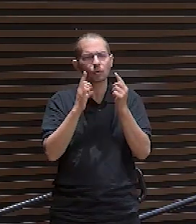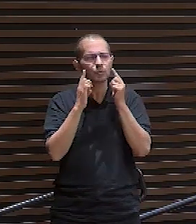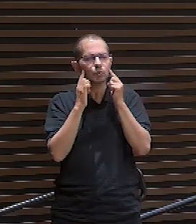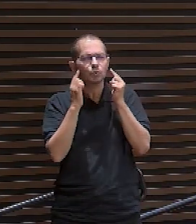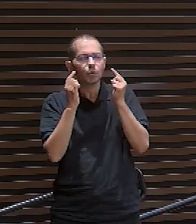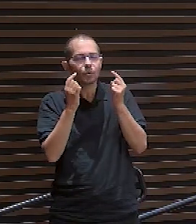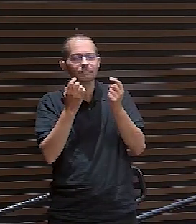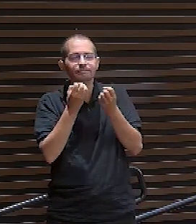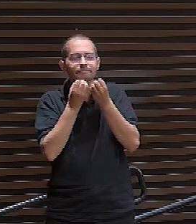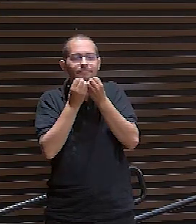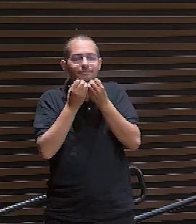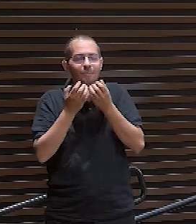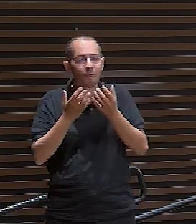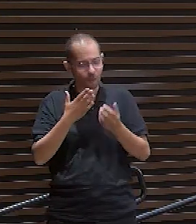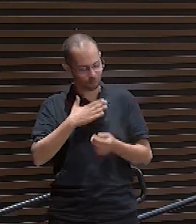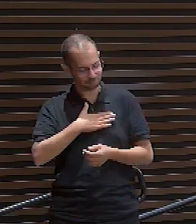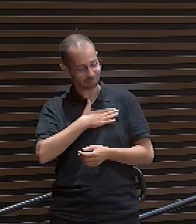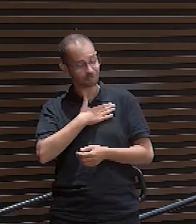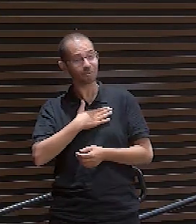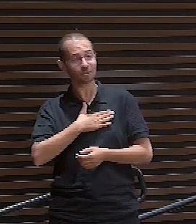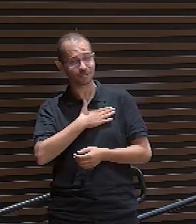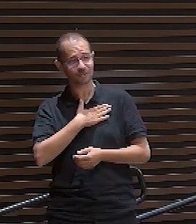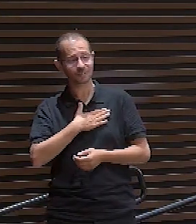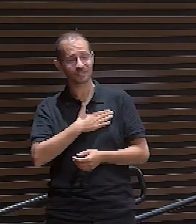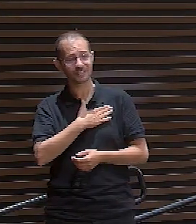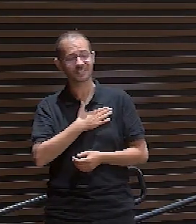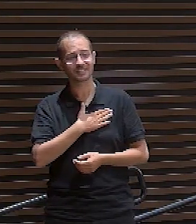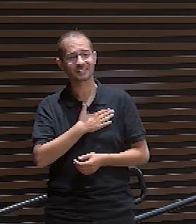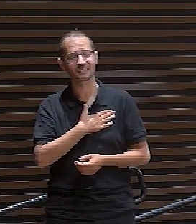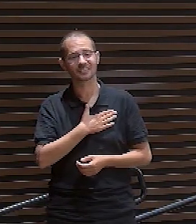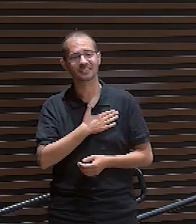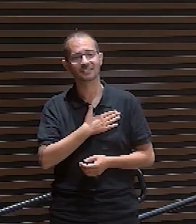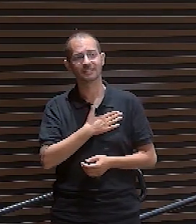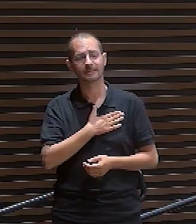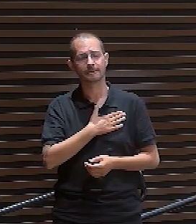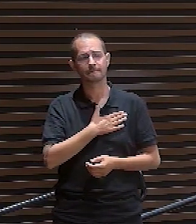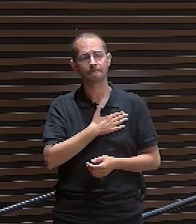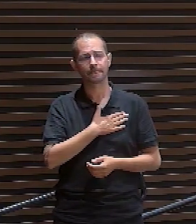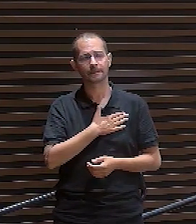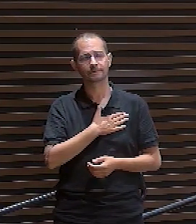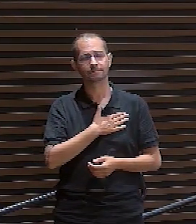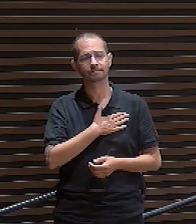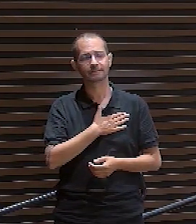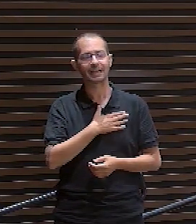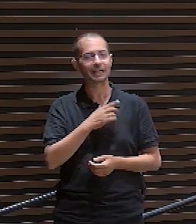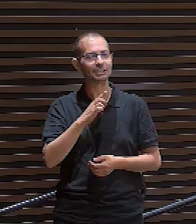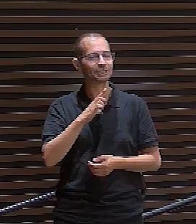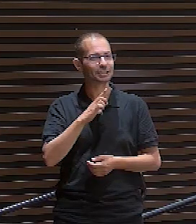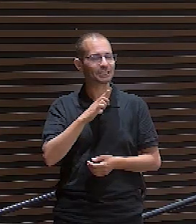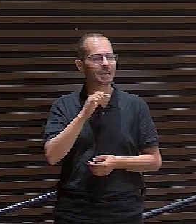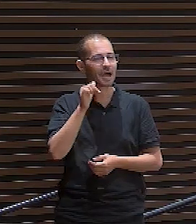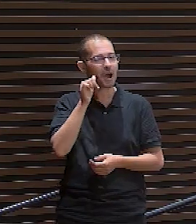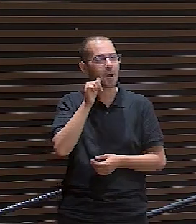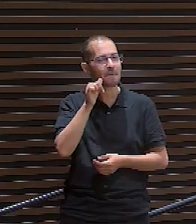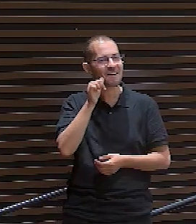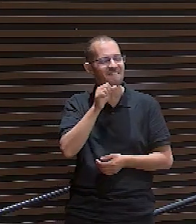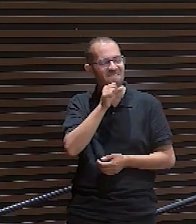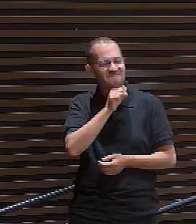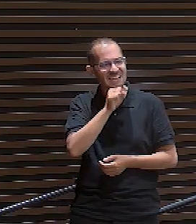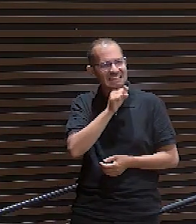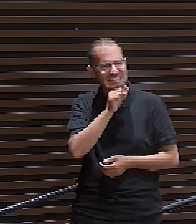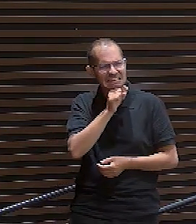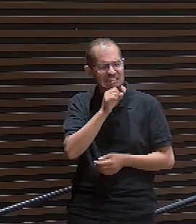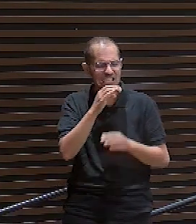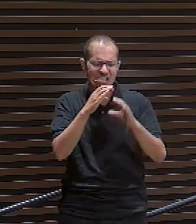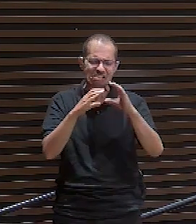bonito, agradável. E ela tinha uma velhinha que estava desafinando. Você sabe que com